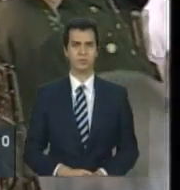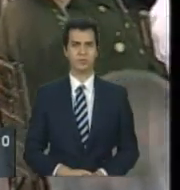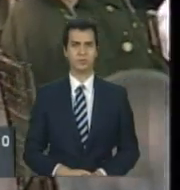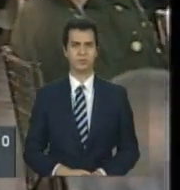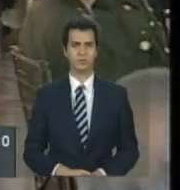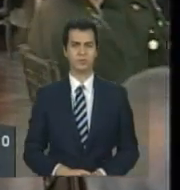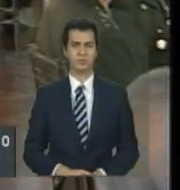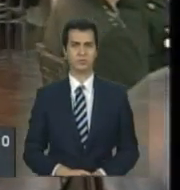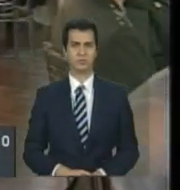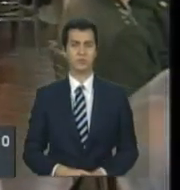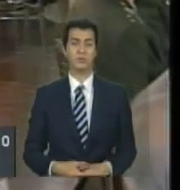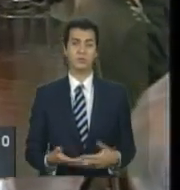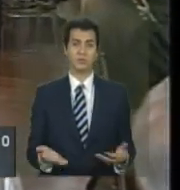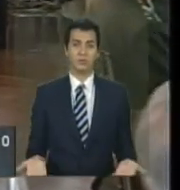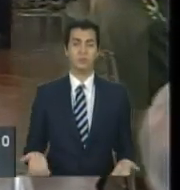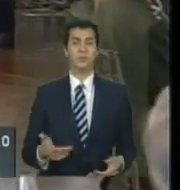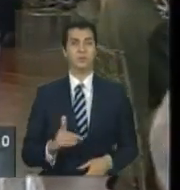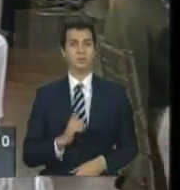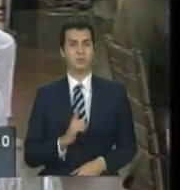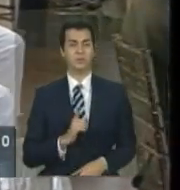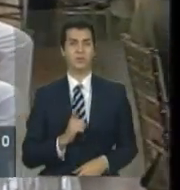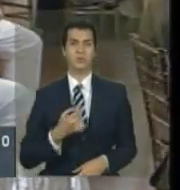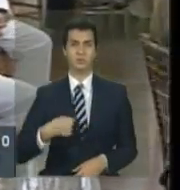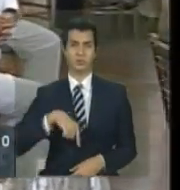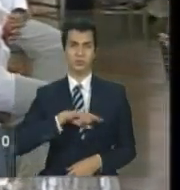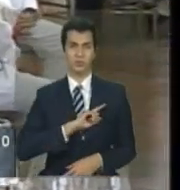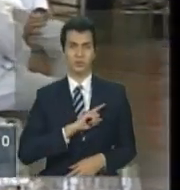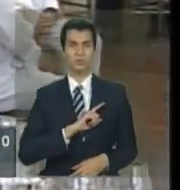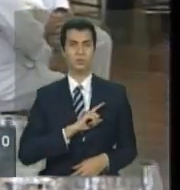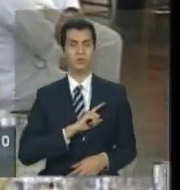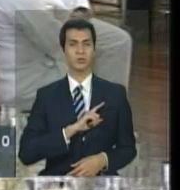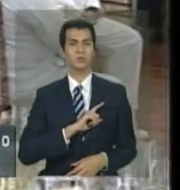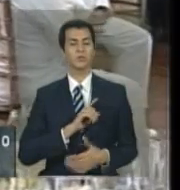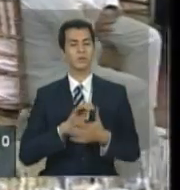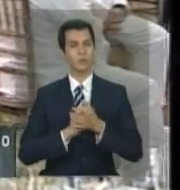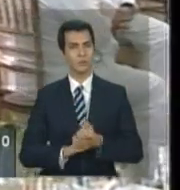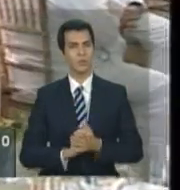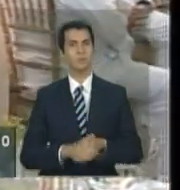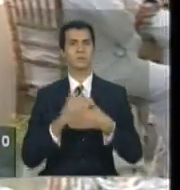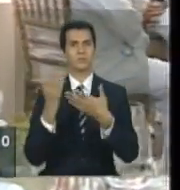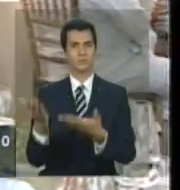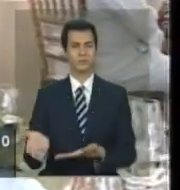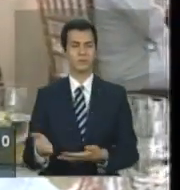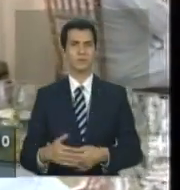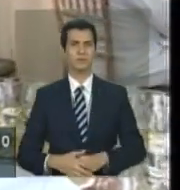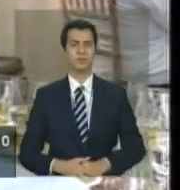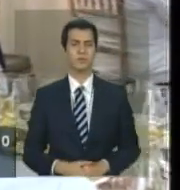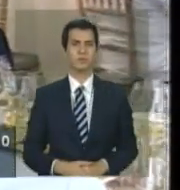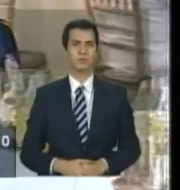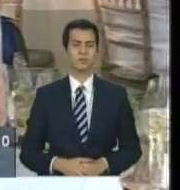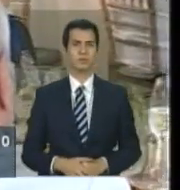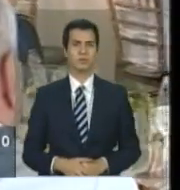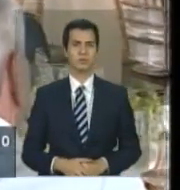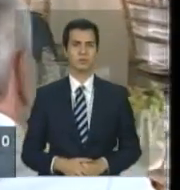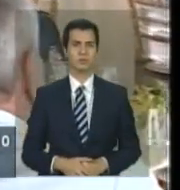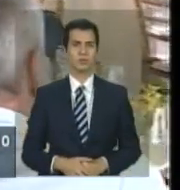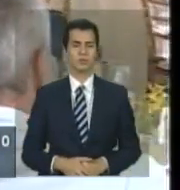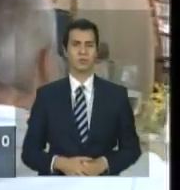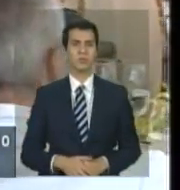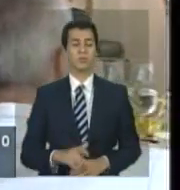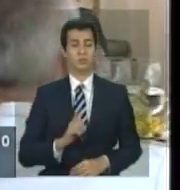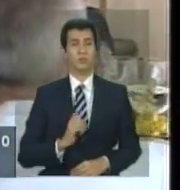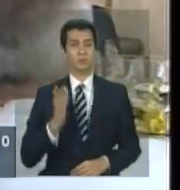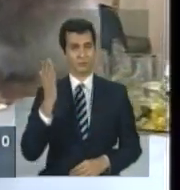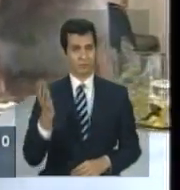Neste ensejo, entre tantas razões para render a presente homenagem, evidencia-se a solicitude